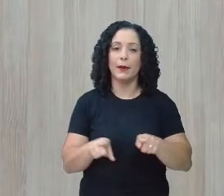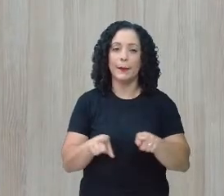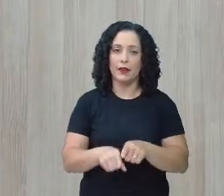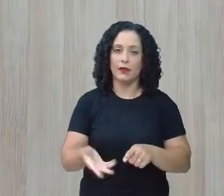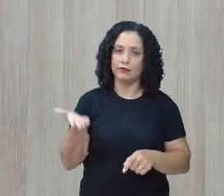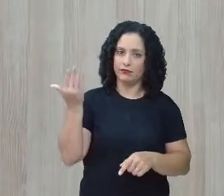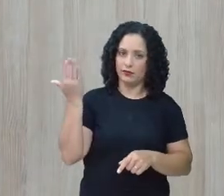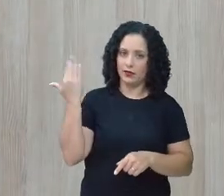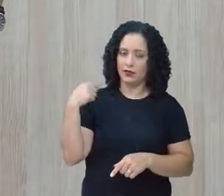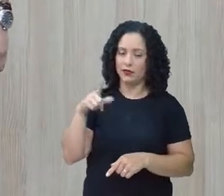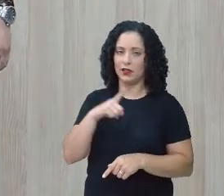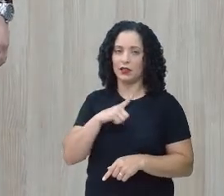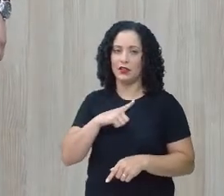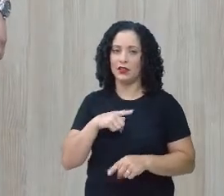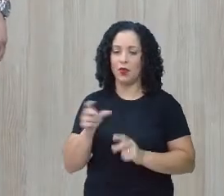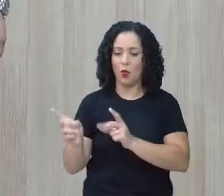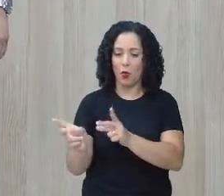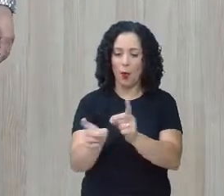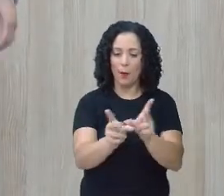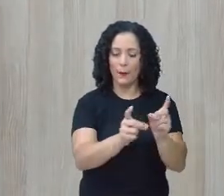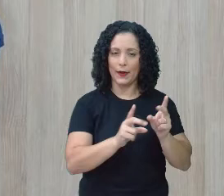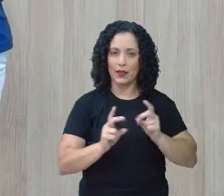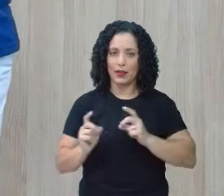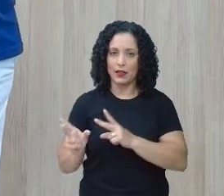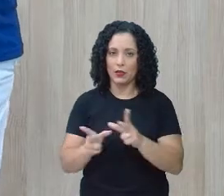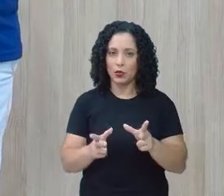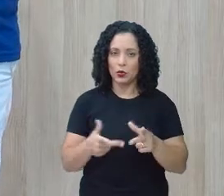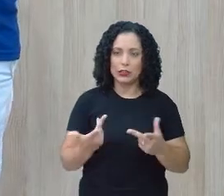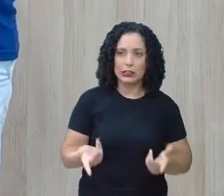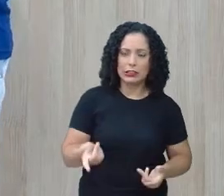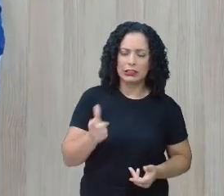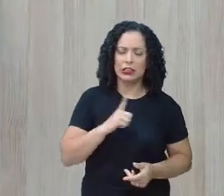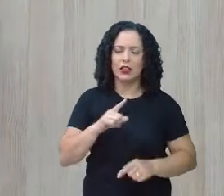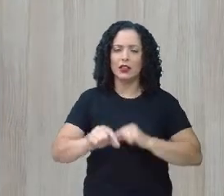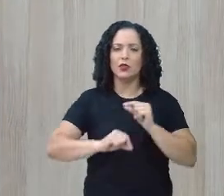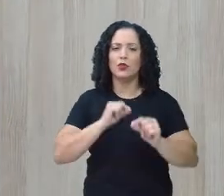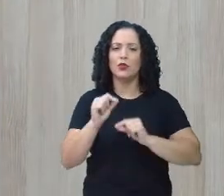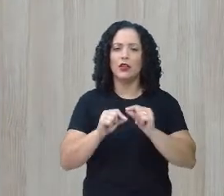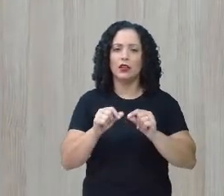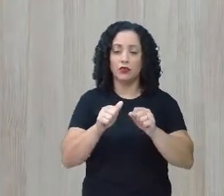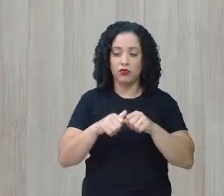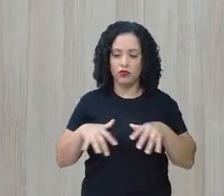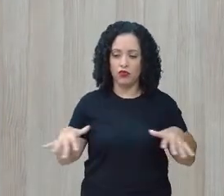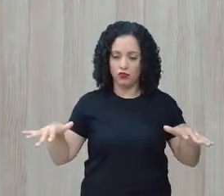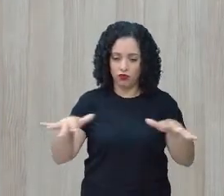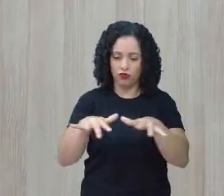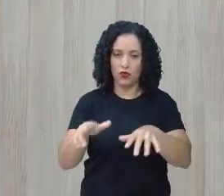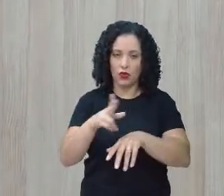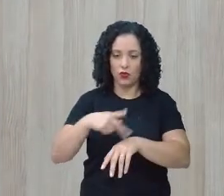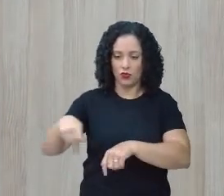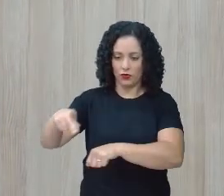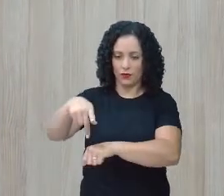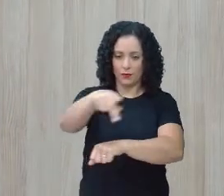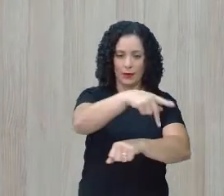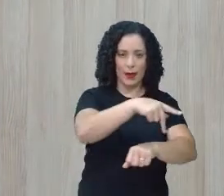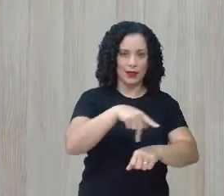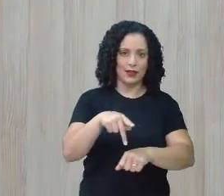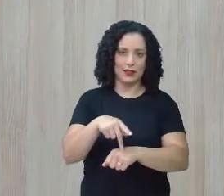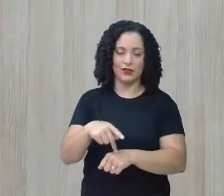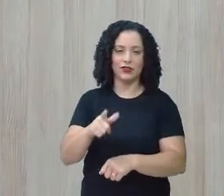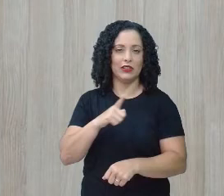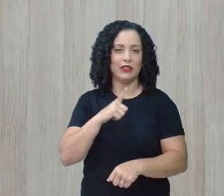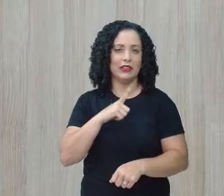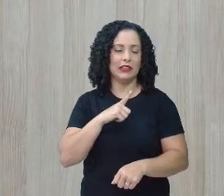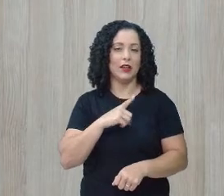existia, né, o comércio aí, ele começa a se acirrar um pouco entre esses países. Então, existia um